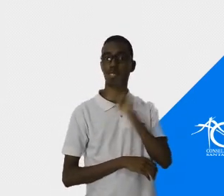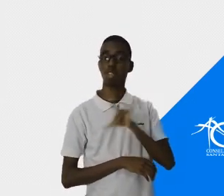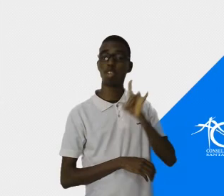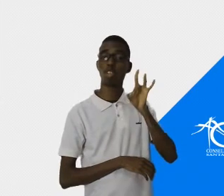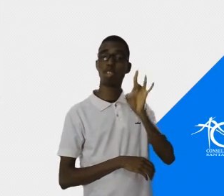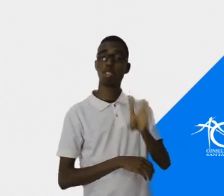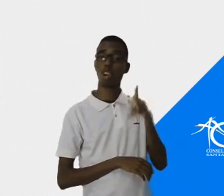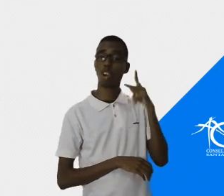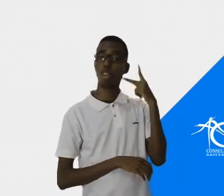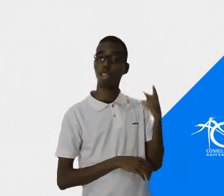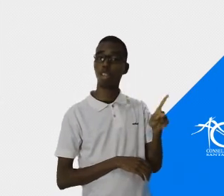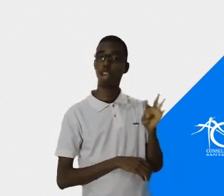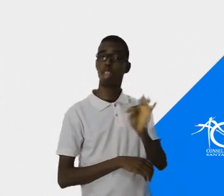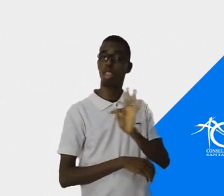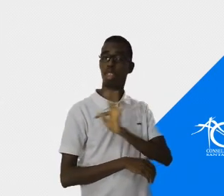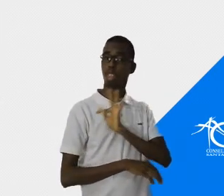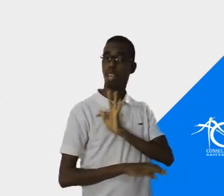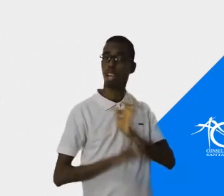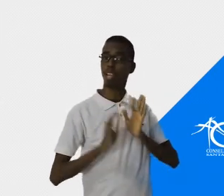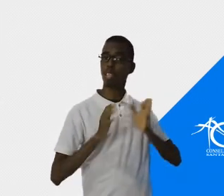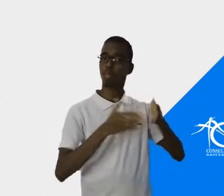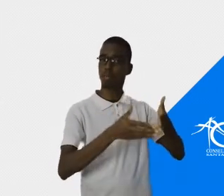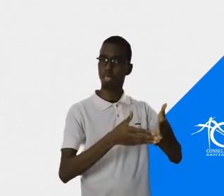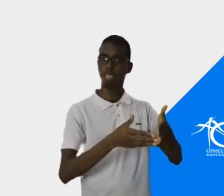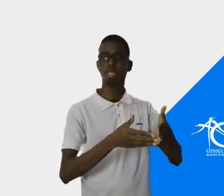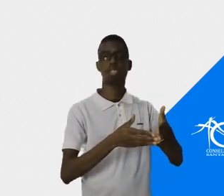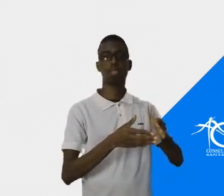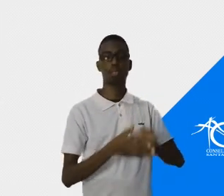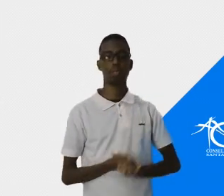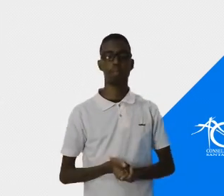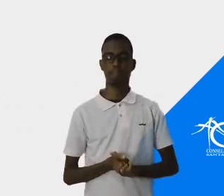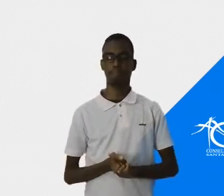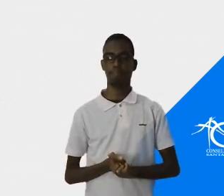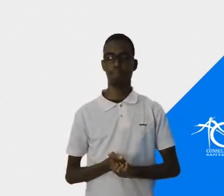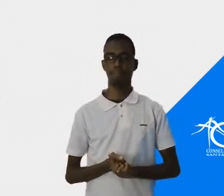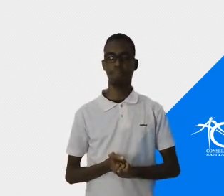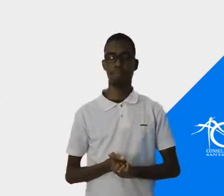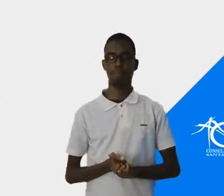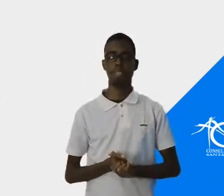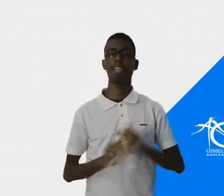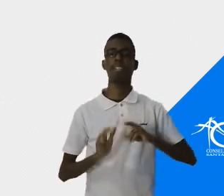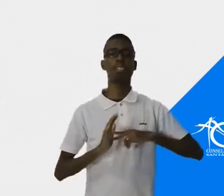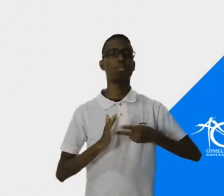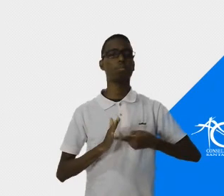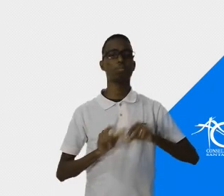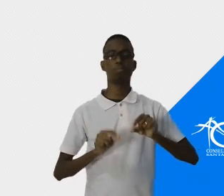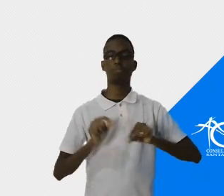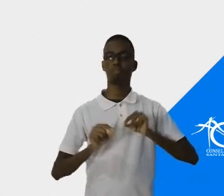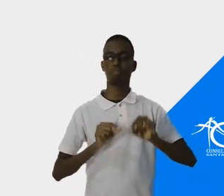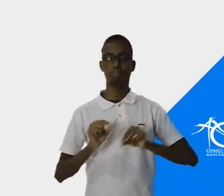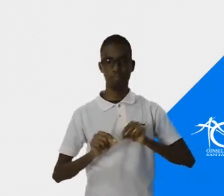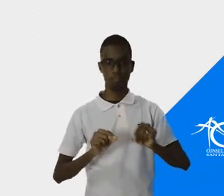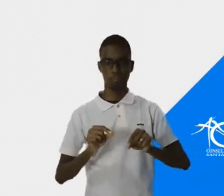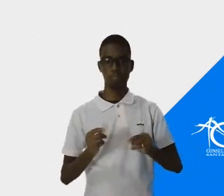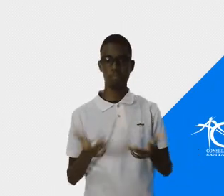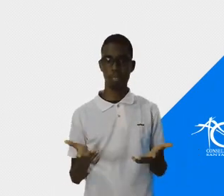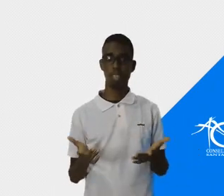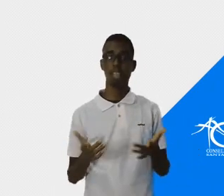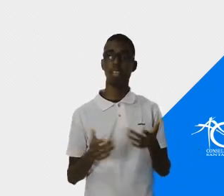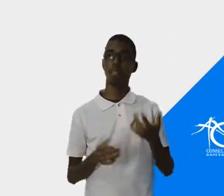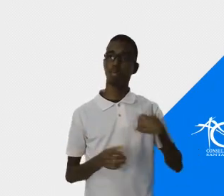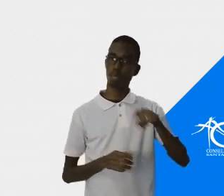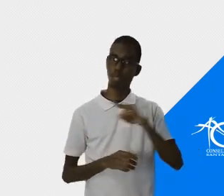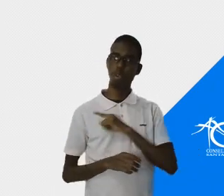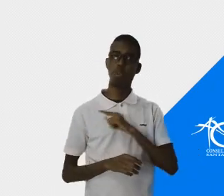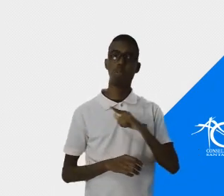técnicas específicas que restringem a avaliação psicológica no trânsito. Isso significa o quê? Que, apesar de nós termos bons testes